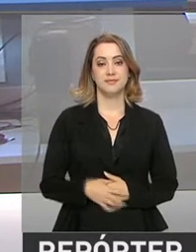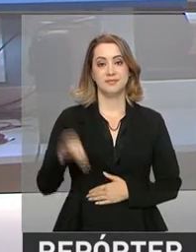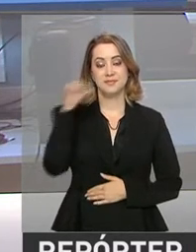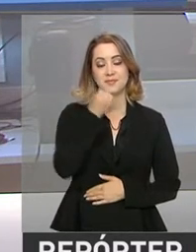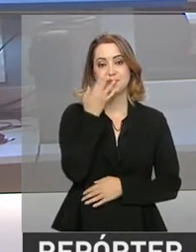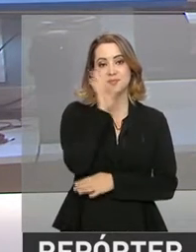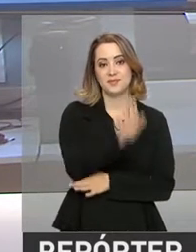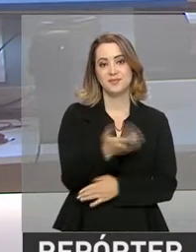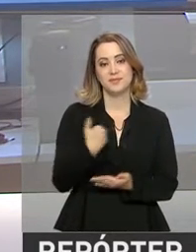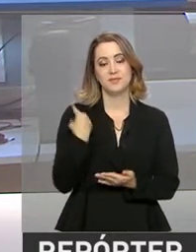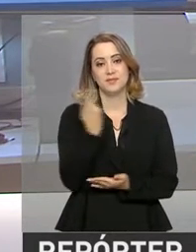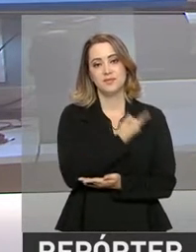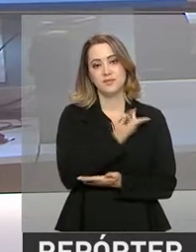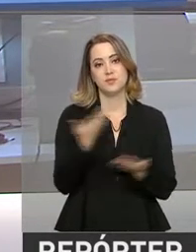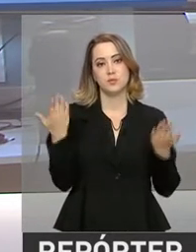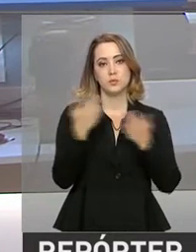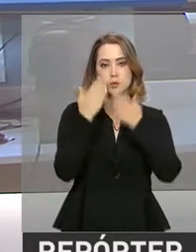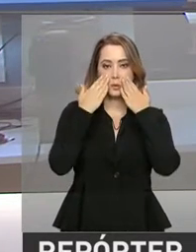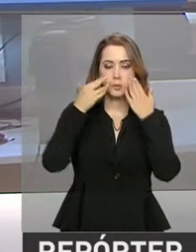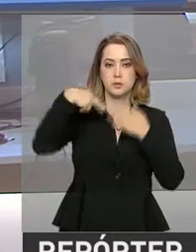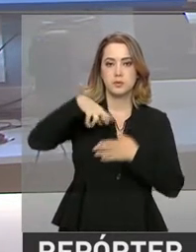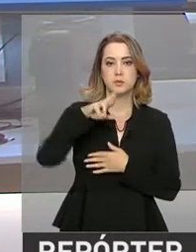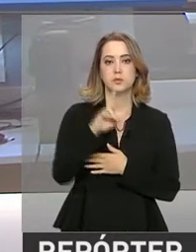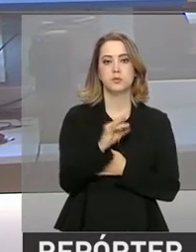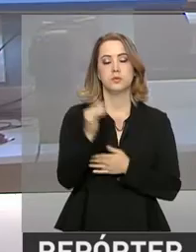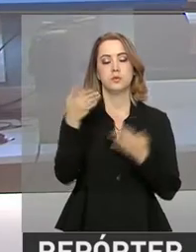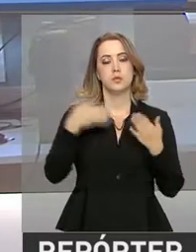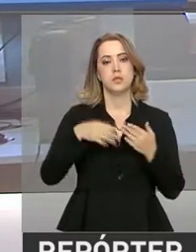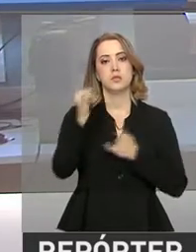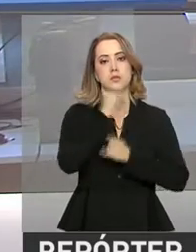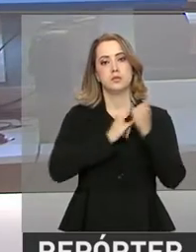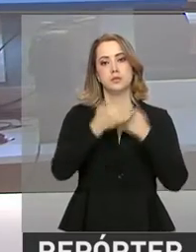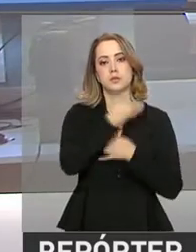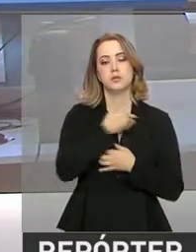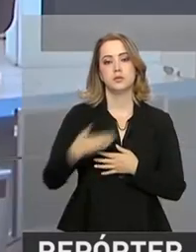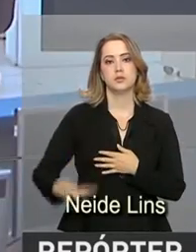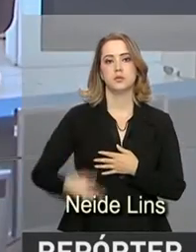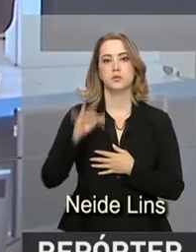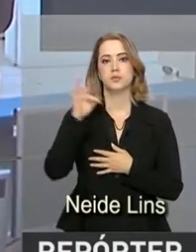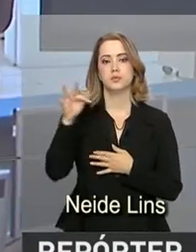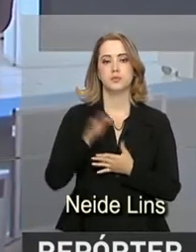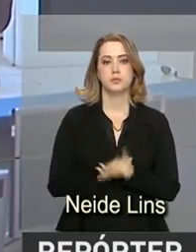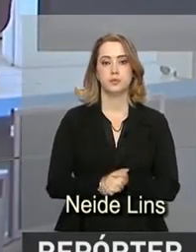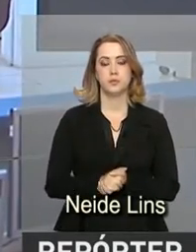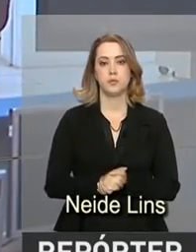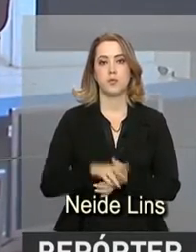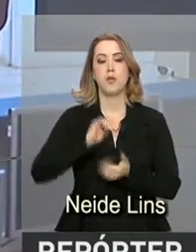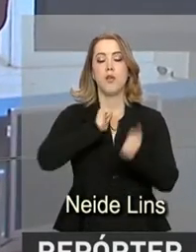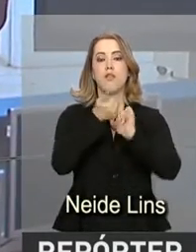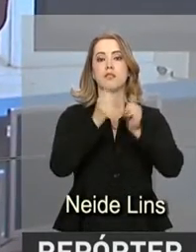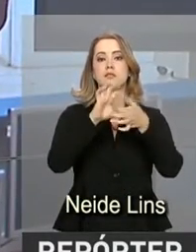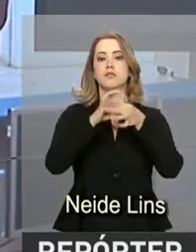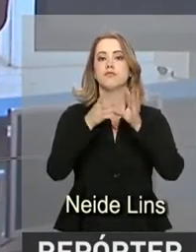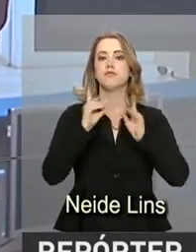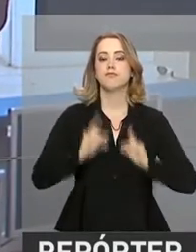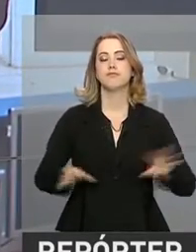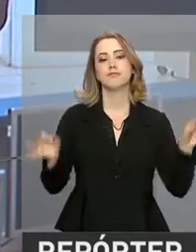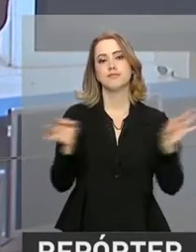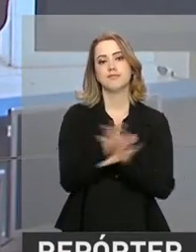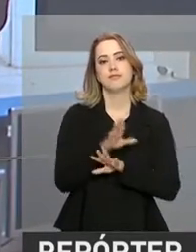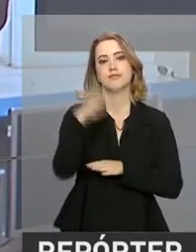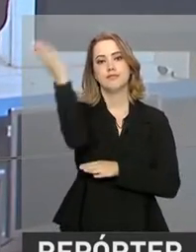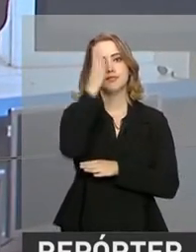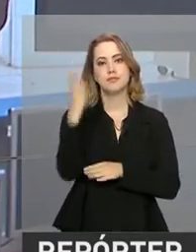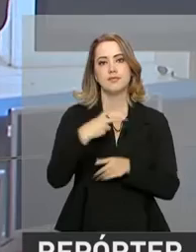o Olá boa tarde estamos de volta com as notícias do governo federal aqui no Repórter NBR a paraolimpíada chegou ao fim o